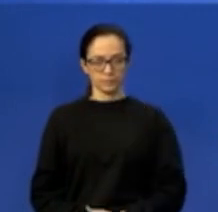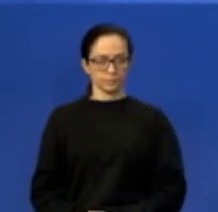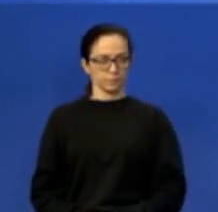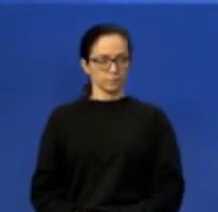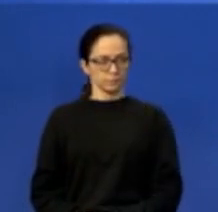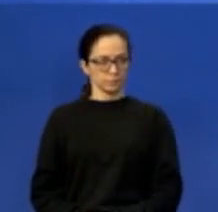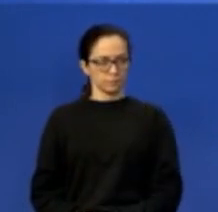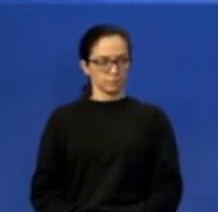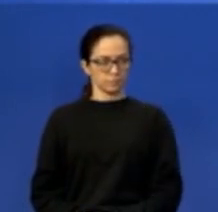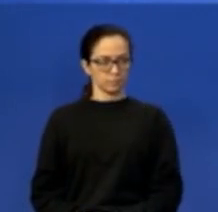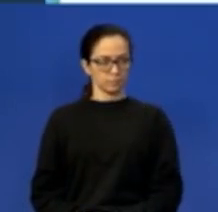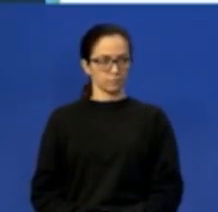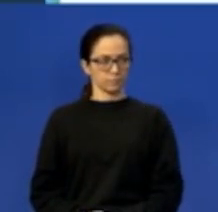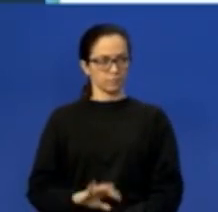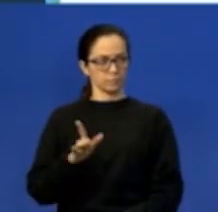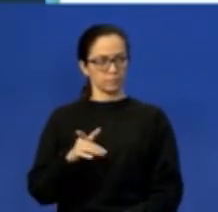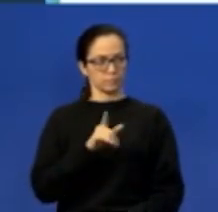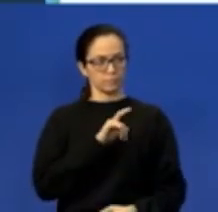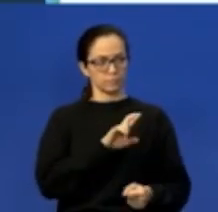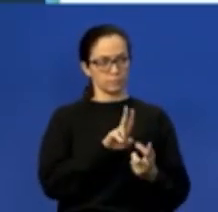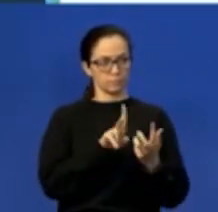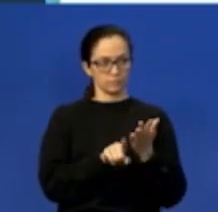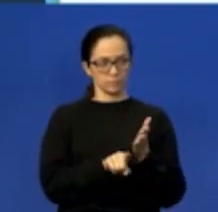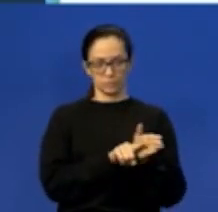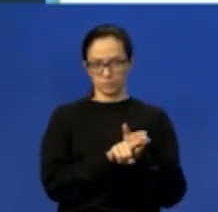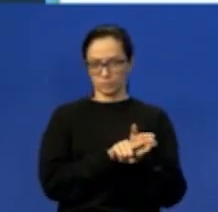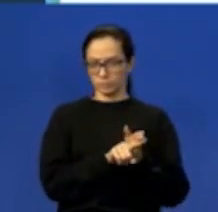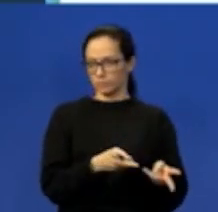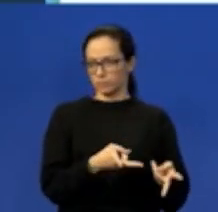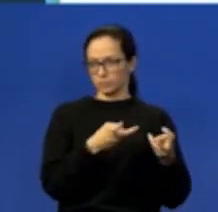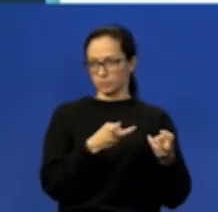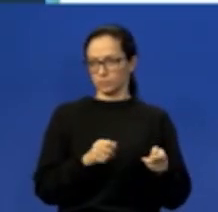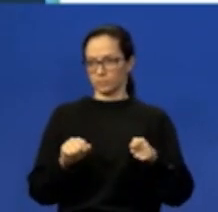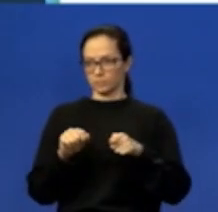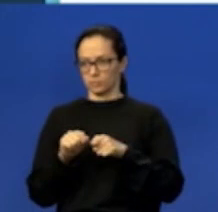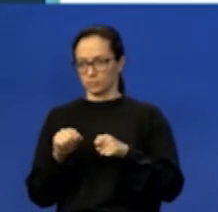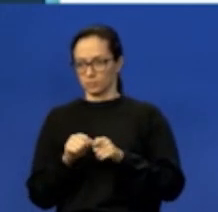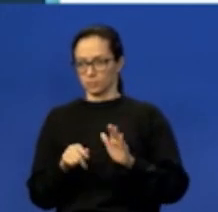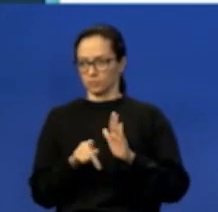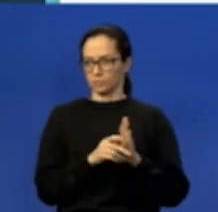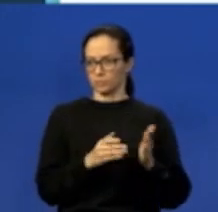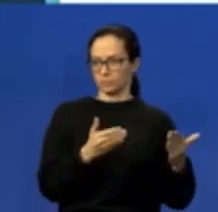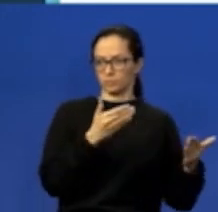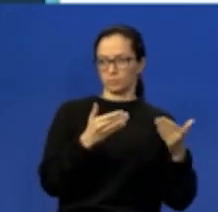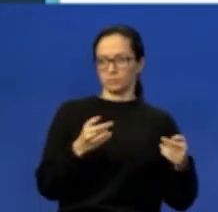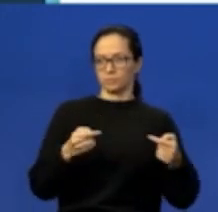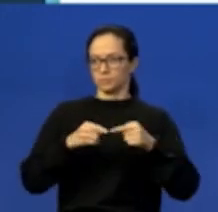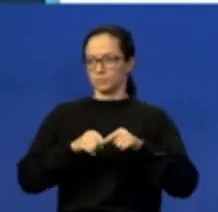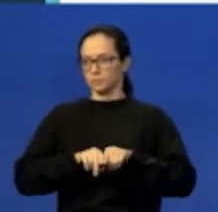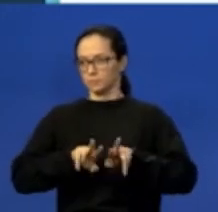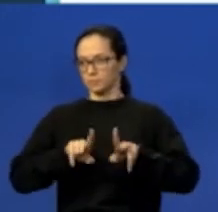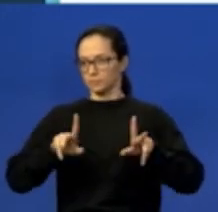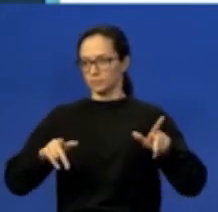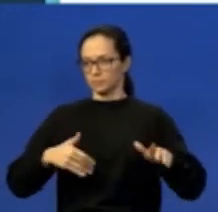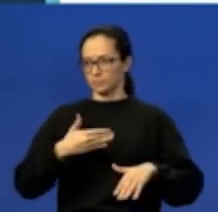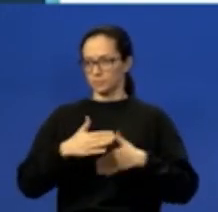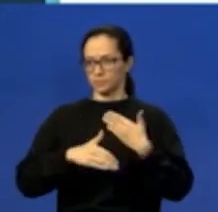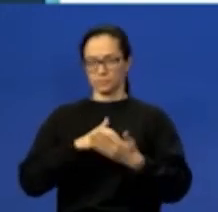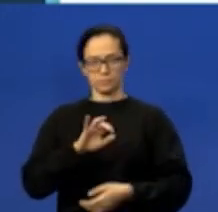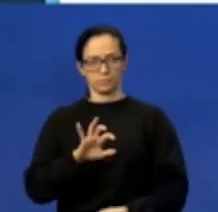slide. Então, nós temos as variáveis biológicas, né, que são variáveis relacionadas à variabilidade de